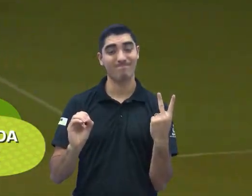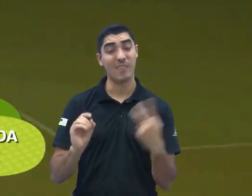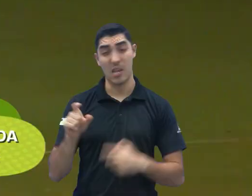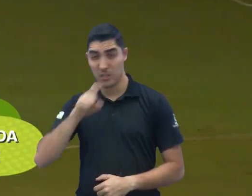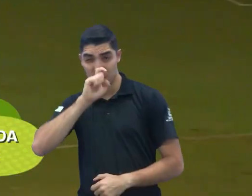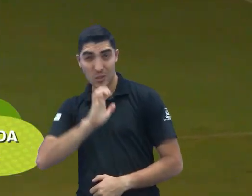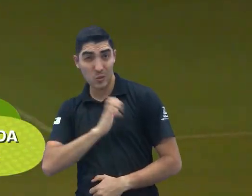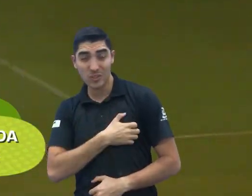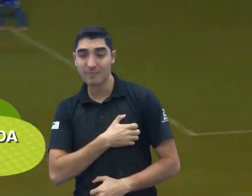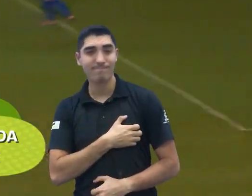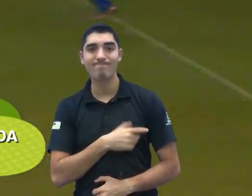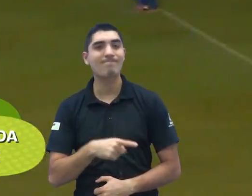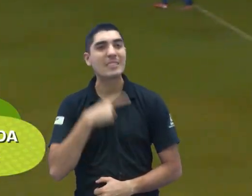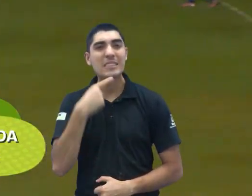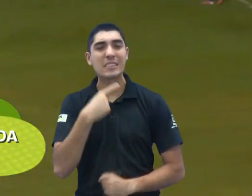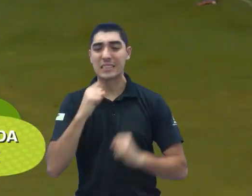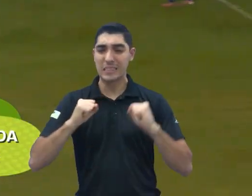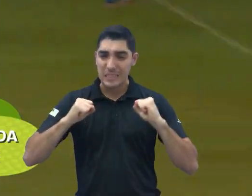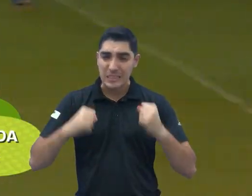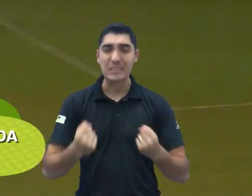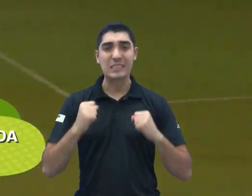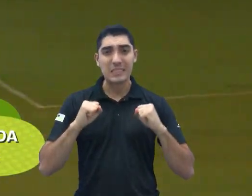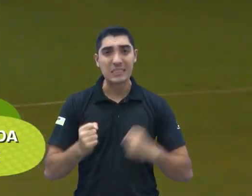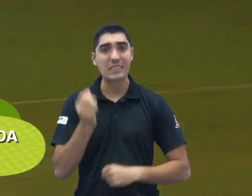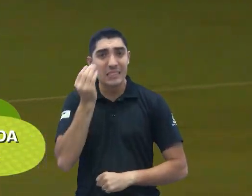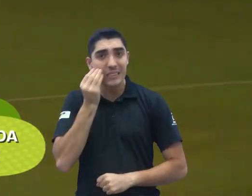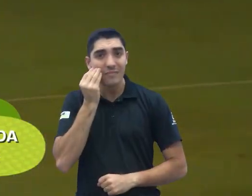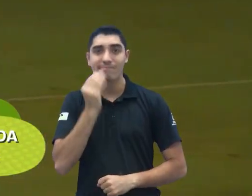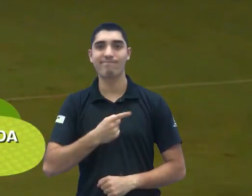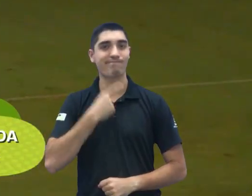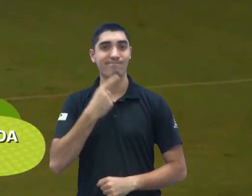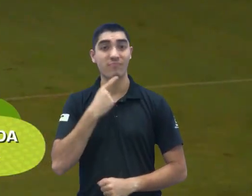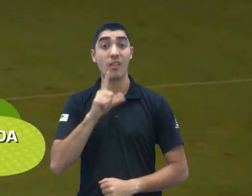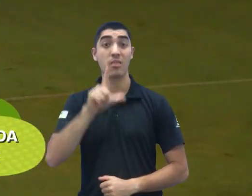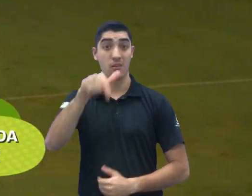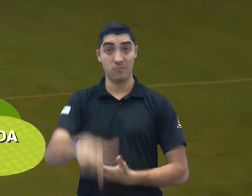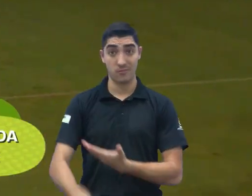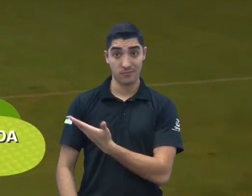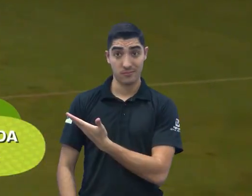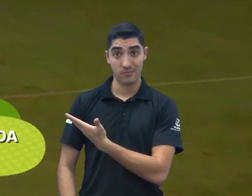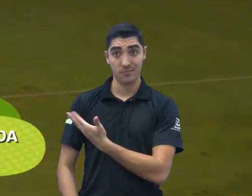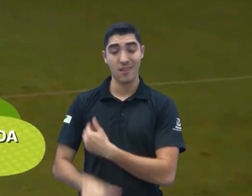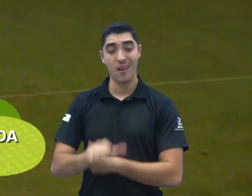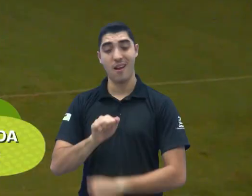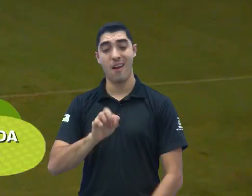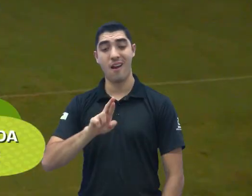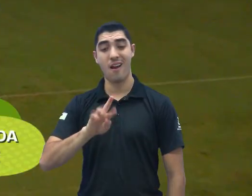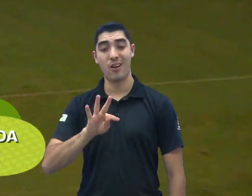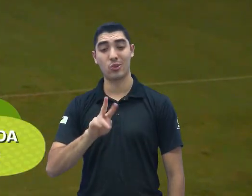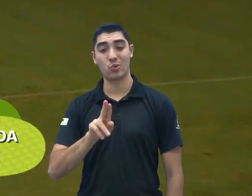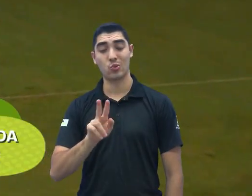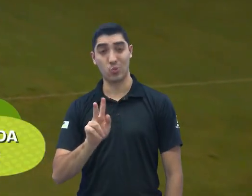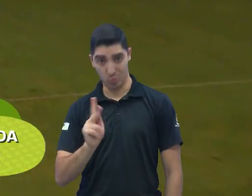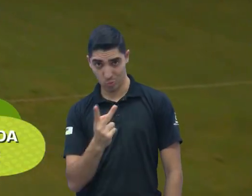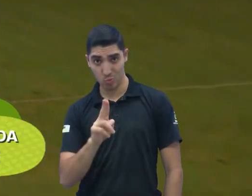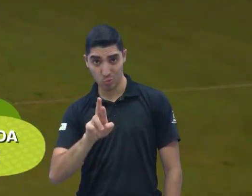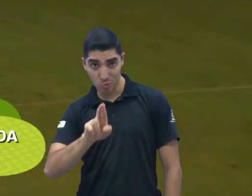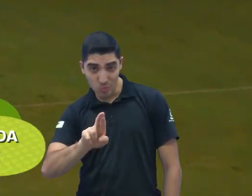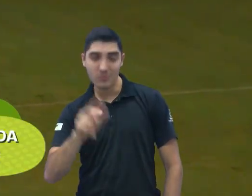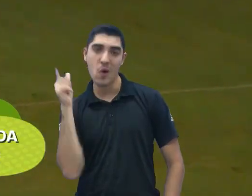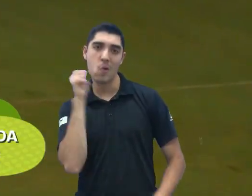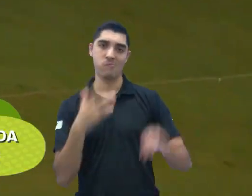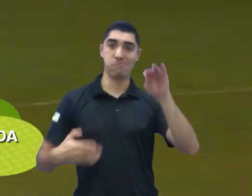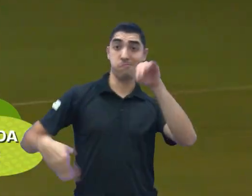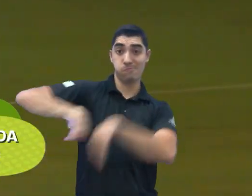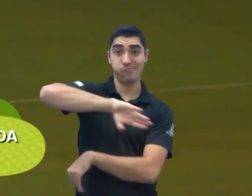não teve forças para reagir. Arthur Isaac dominou na área e fez o terceiro de voleio.